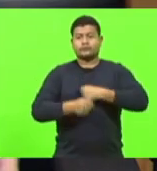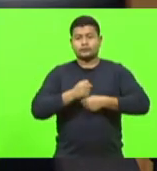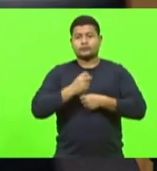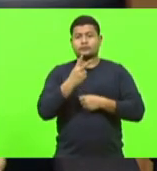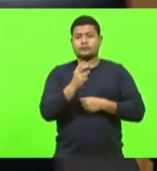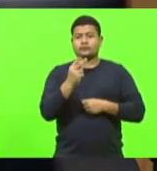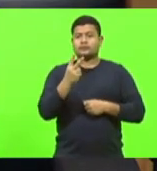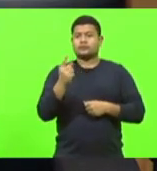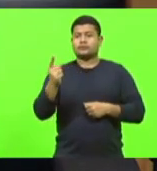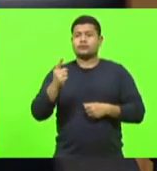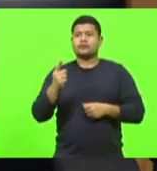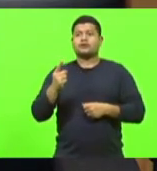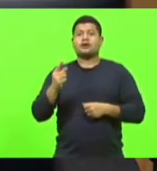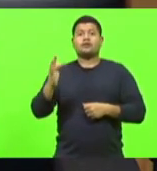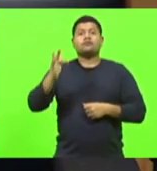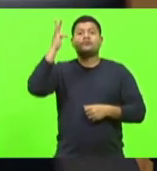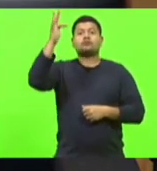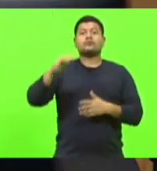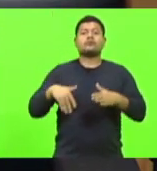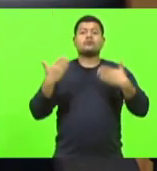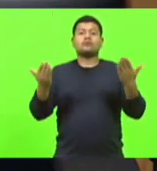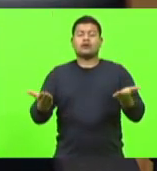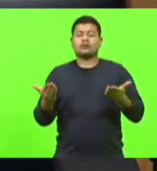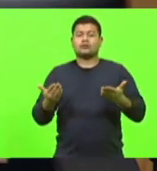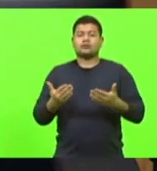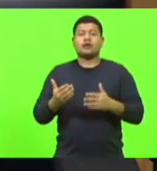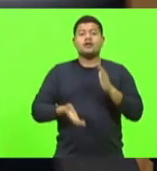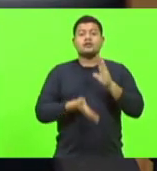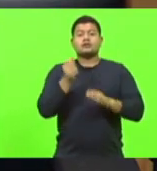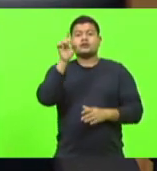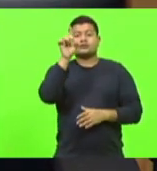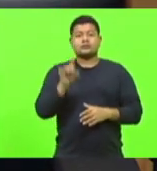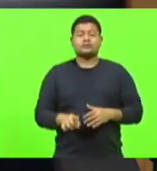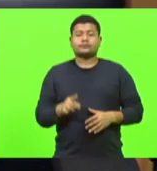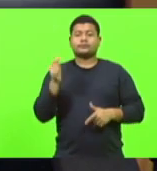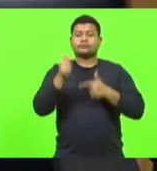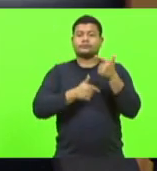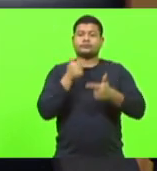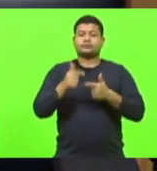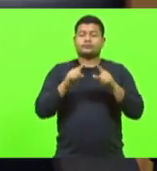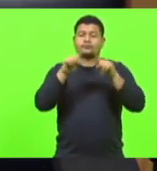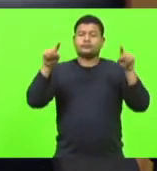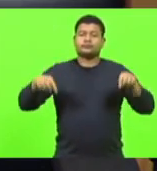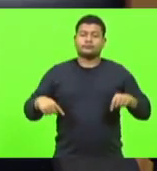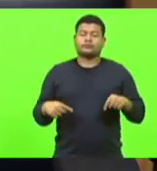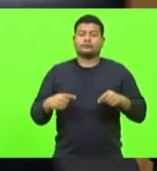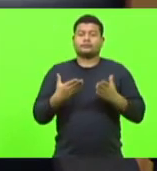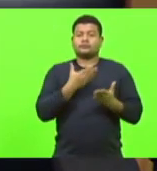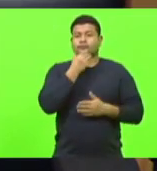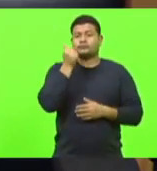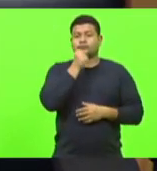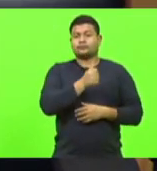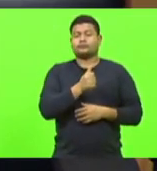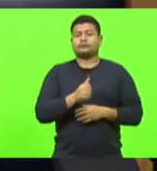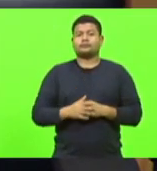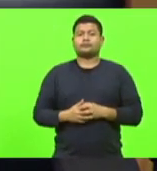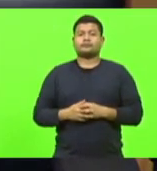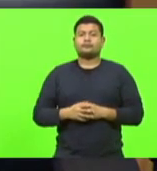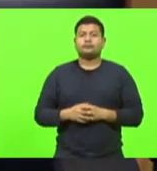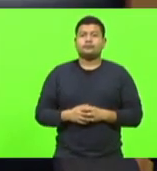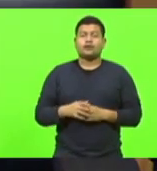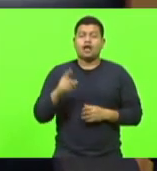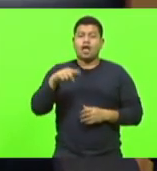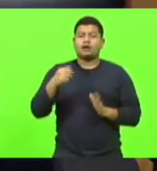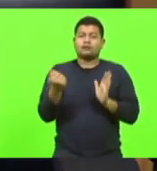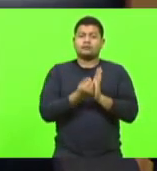a próxima reforma que vai tirar direito do trabalhador e da trabalhadora serviço público Santa Catarina essa registro que eu